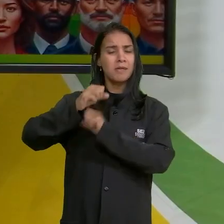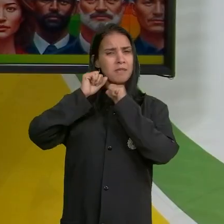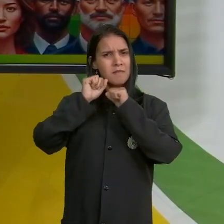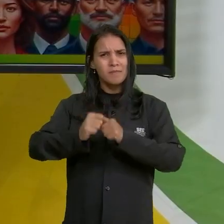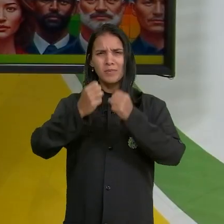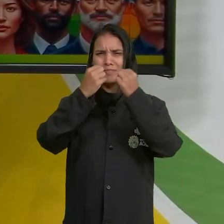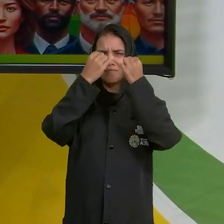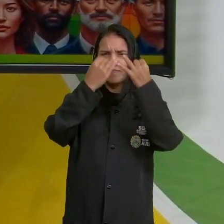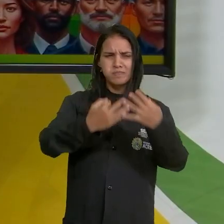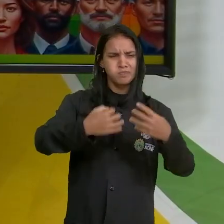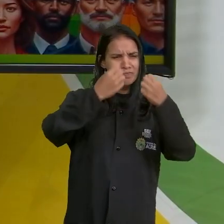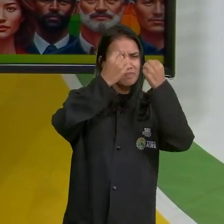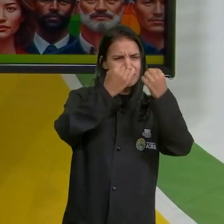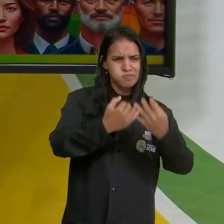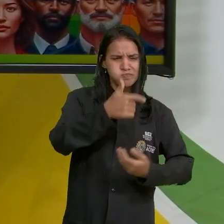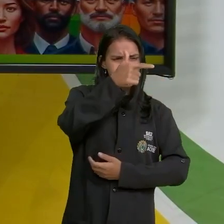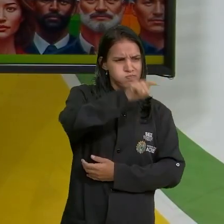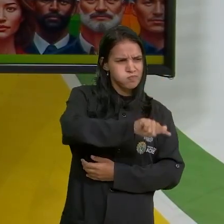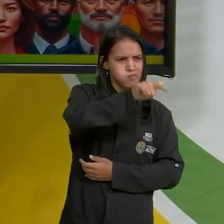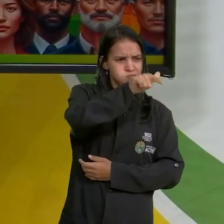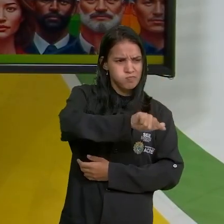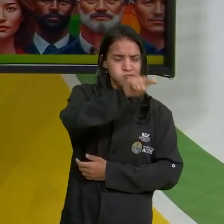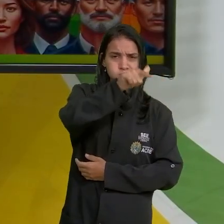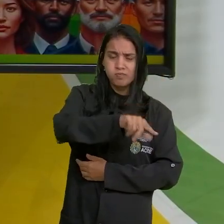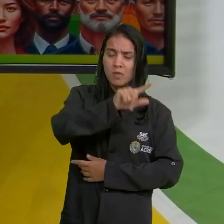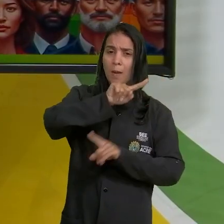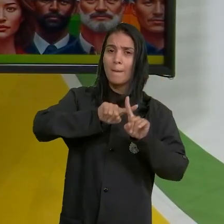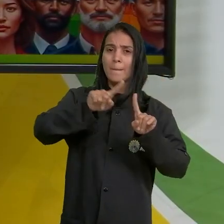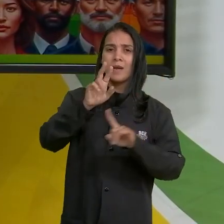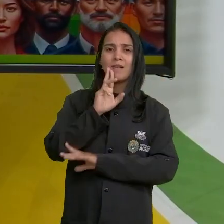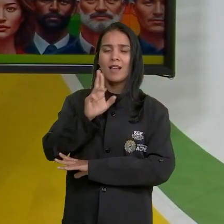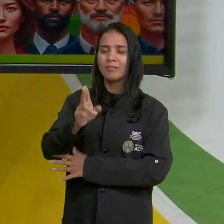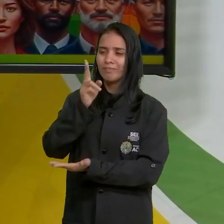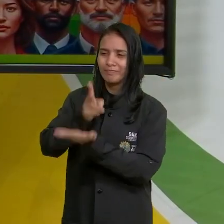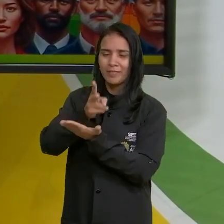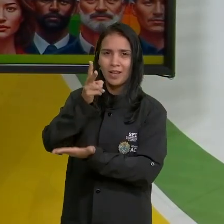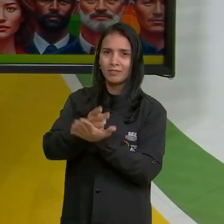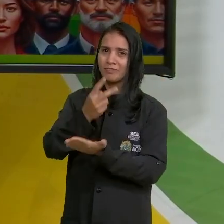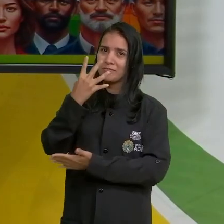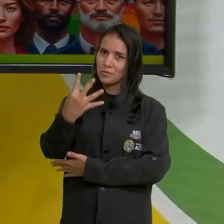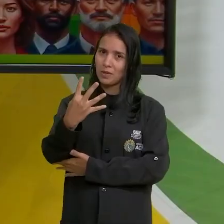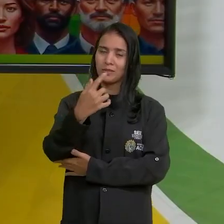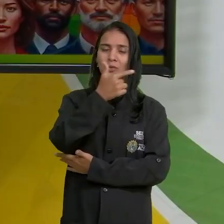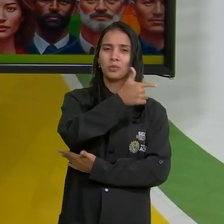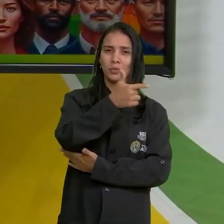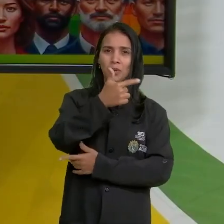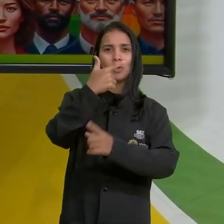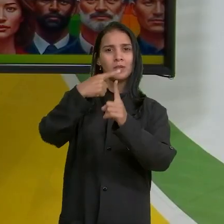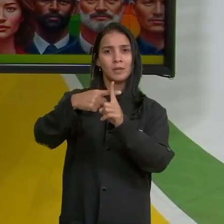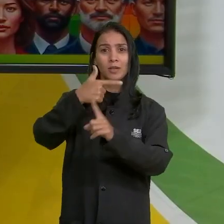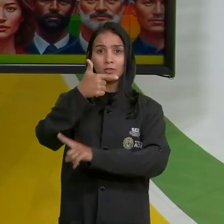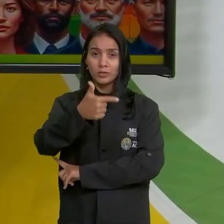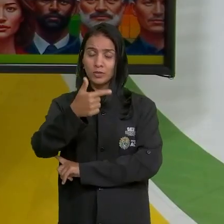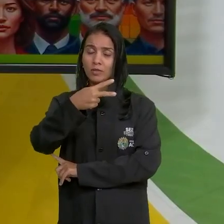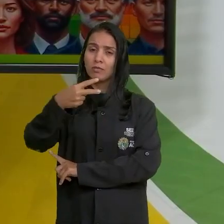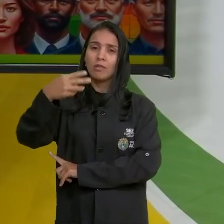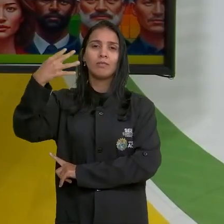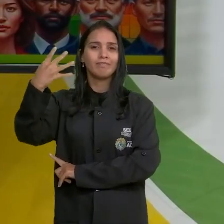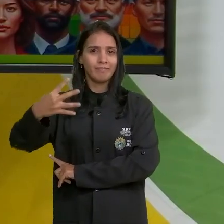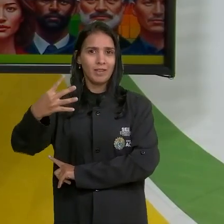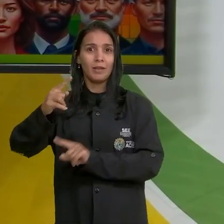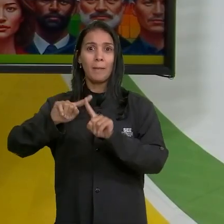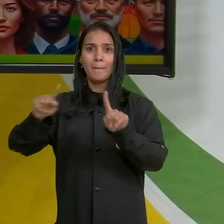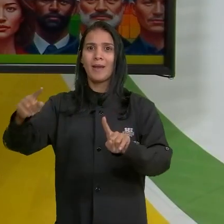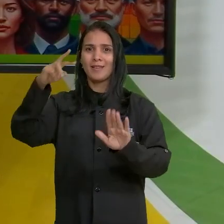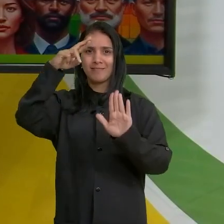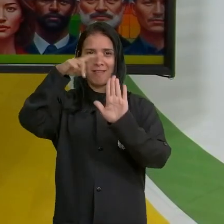explicações para esse cálculo matemático, mas o resultado ele sempre será o mesmo. Essa mesma regra,